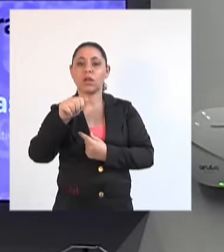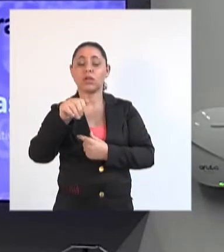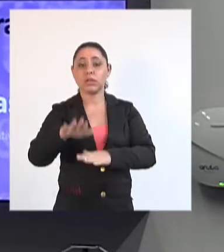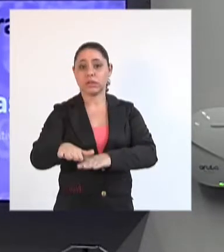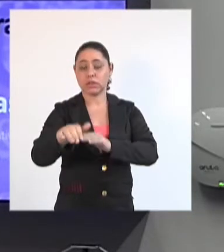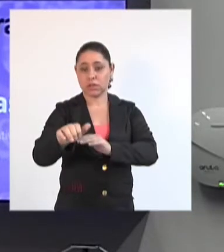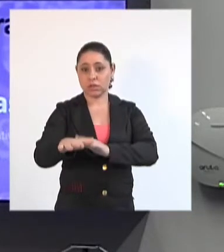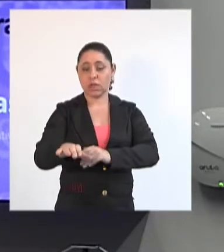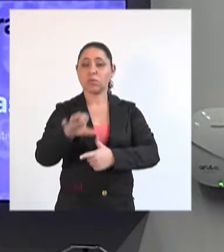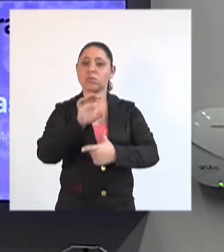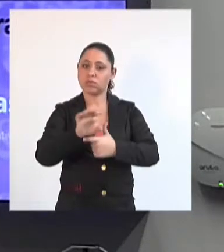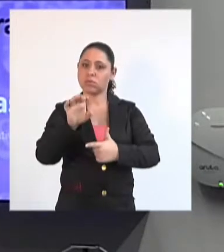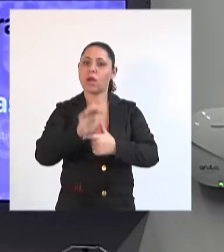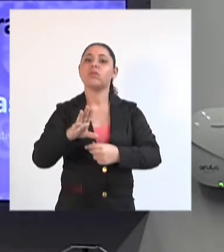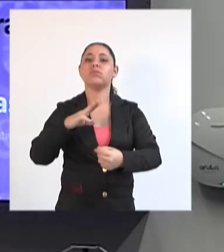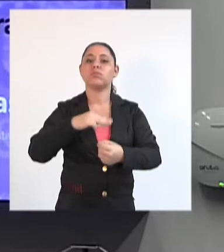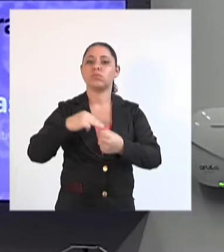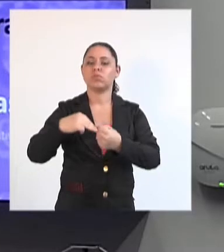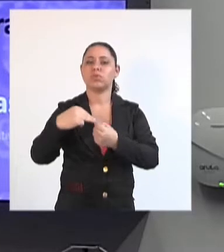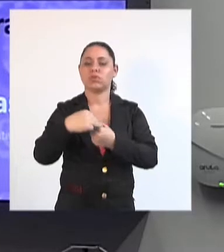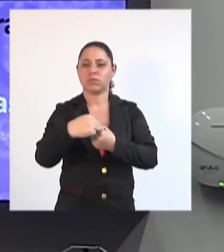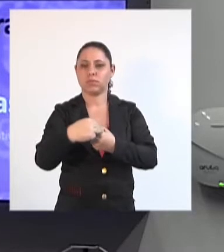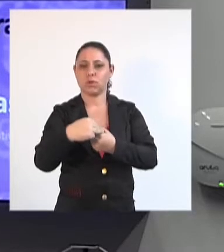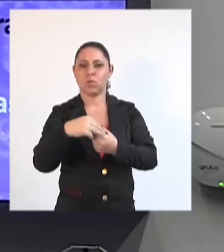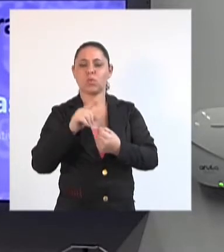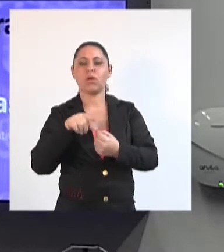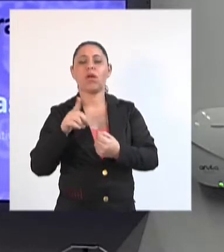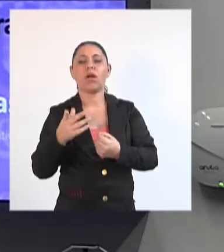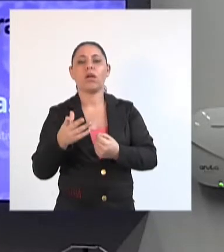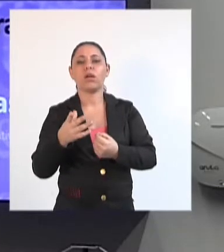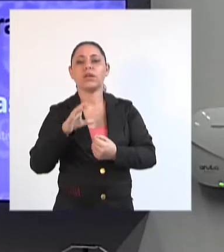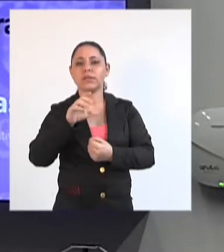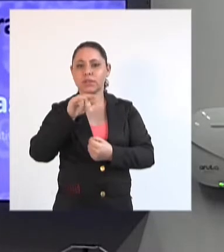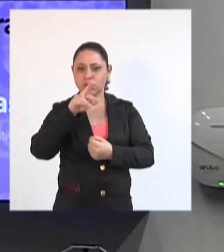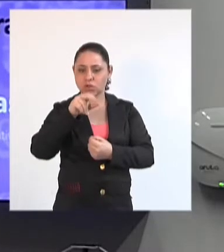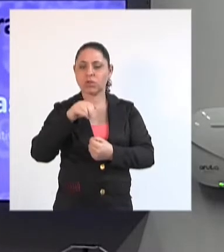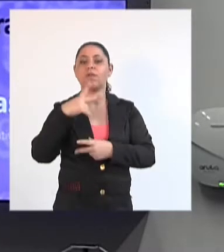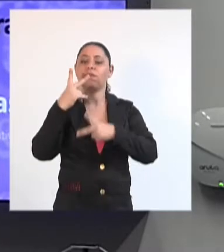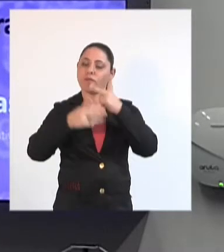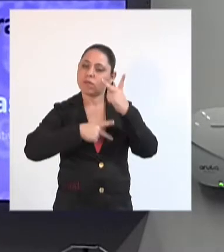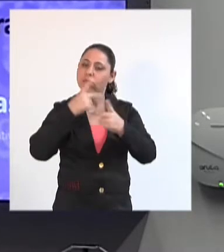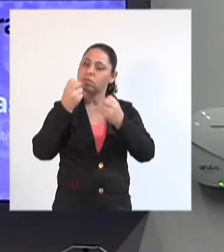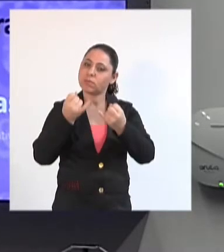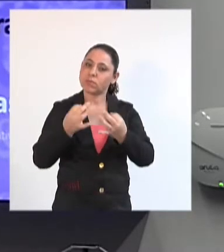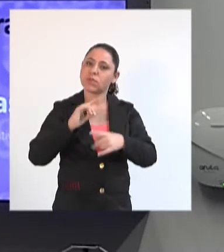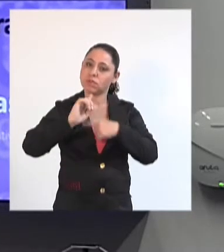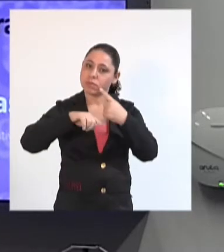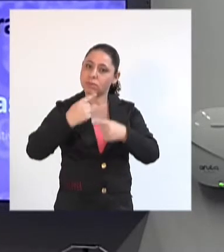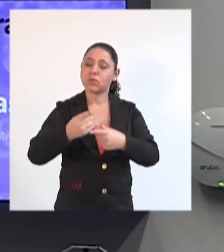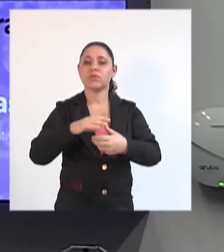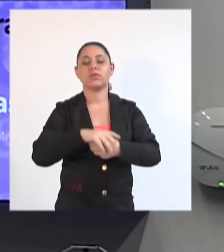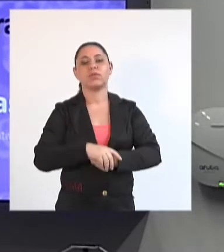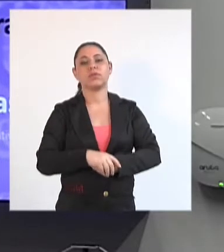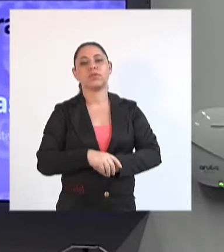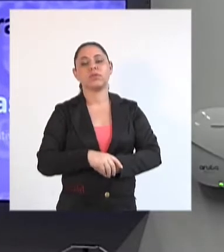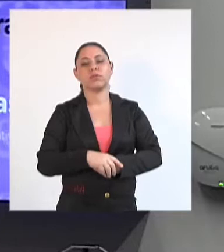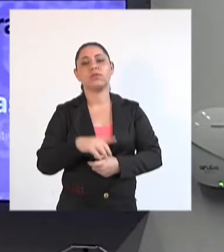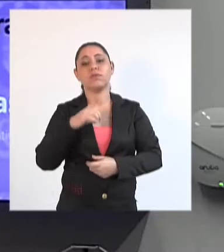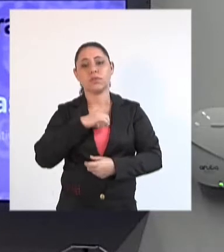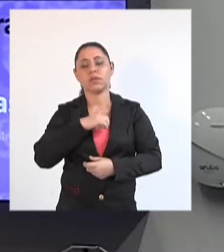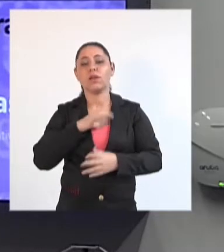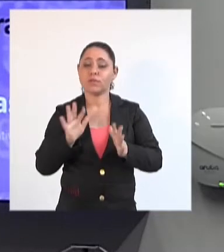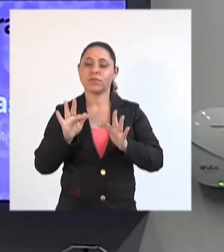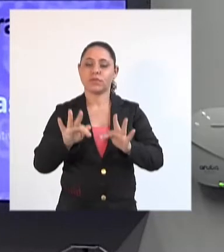a estadual, a municipal, a Cristina vai falar, depois vai ter aí